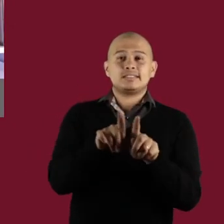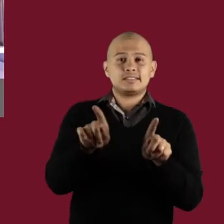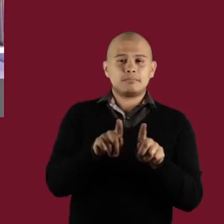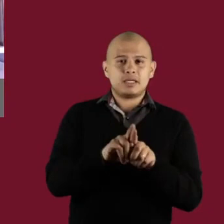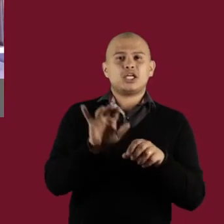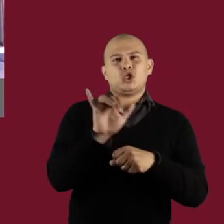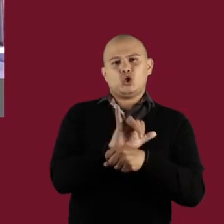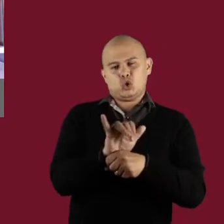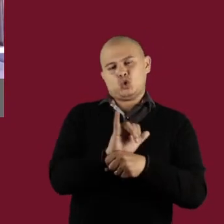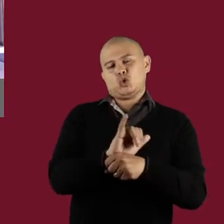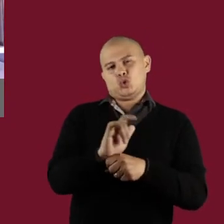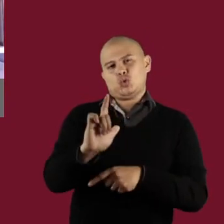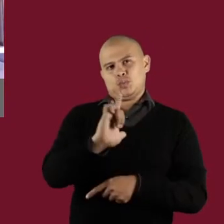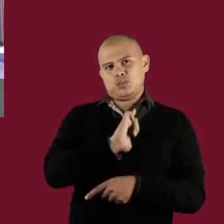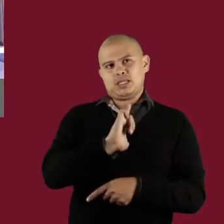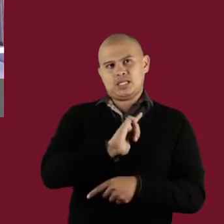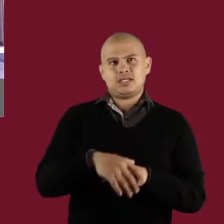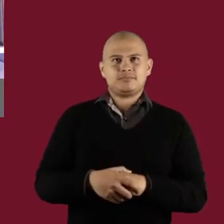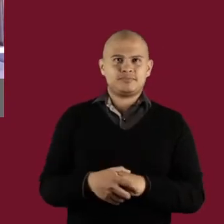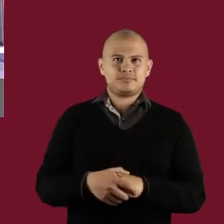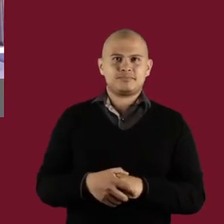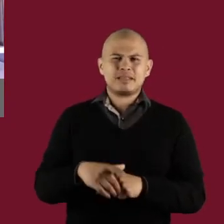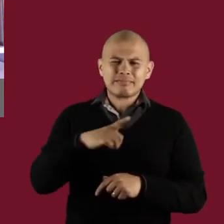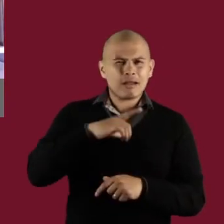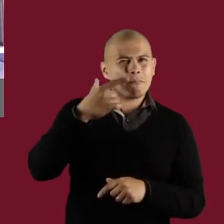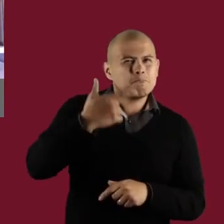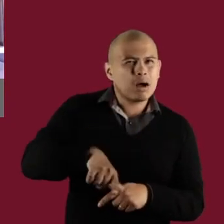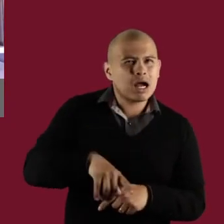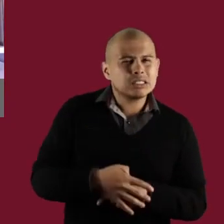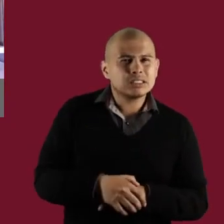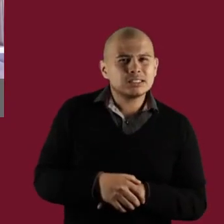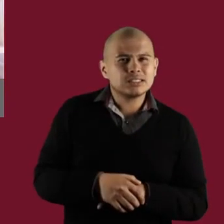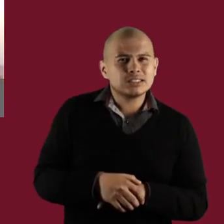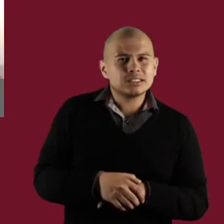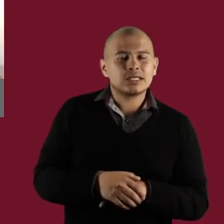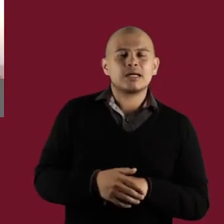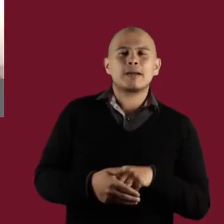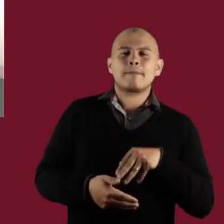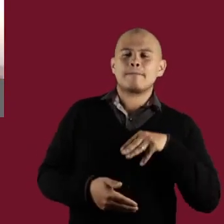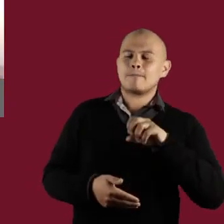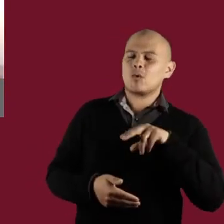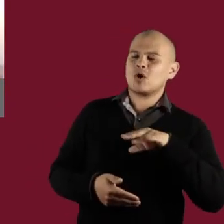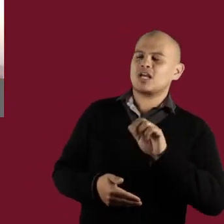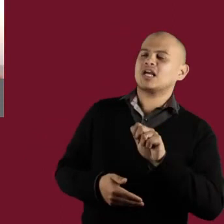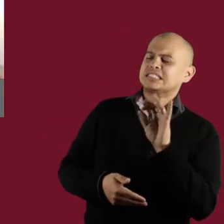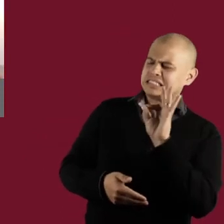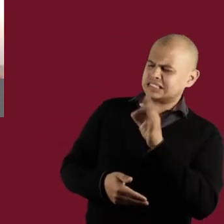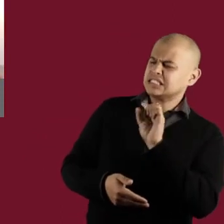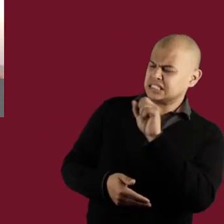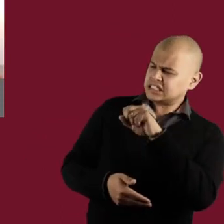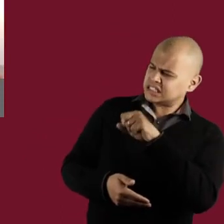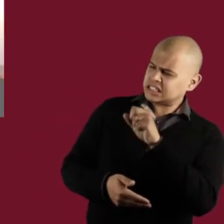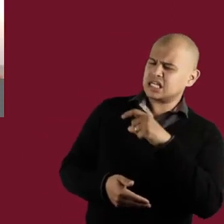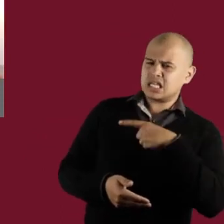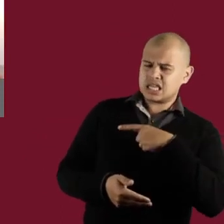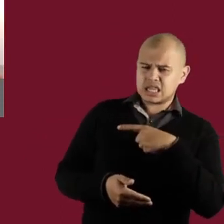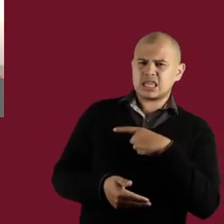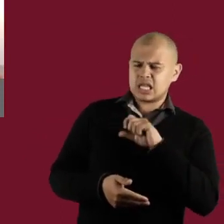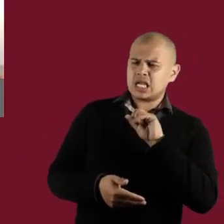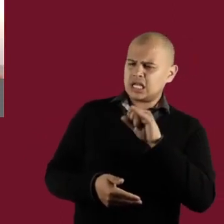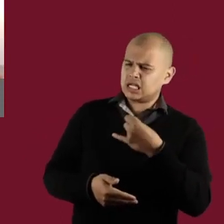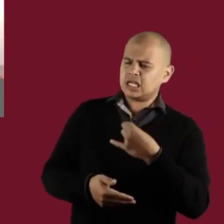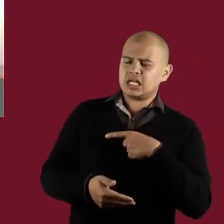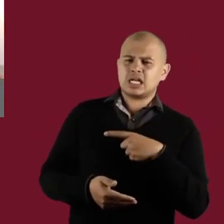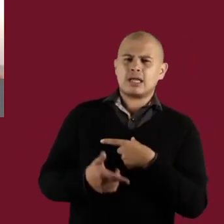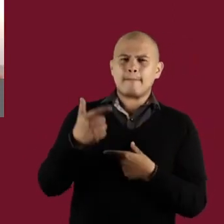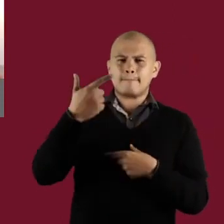YouTube. Mónica, temos mais, não é? Sim, a gente quer lembrar que uma dos assuntos mais baixados também